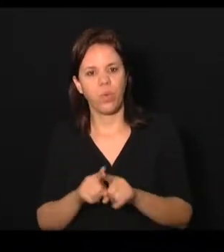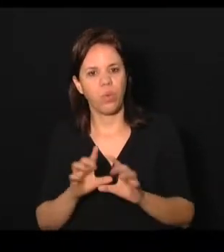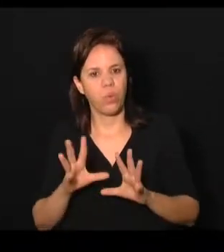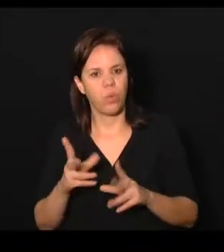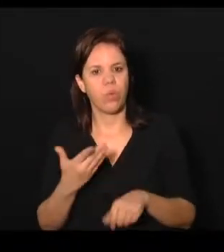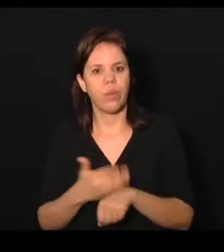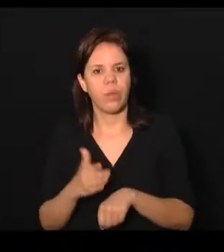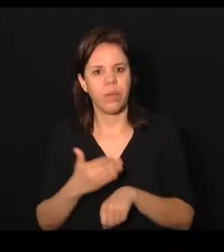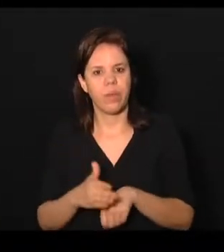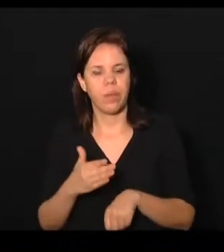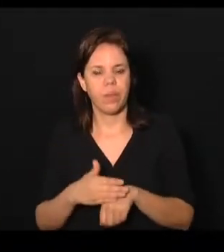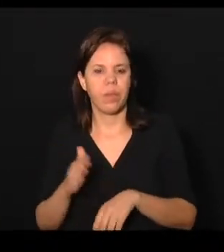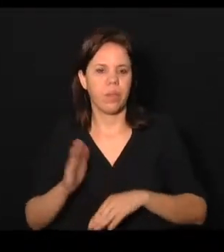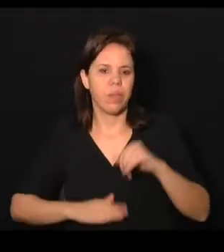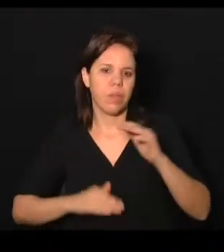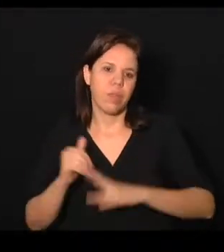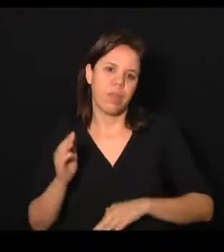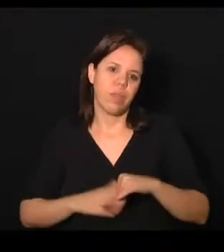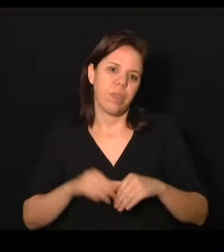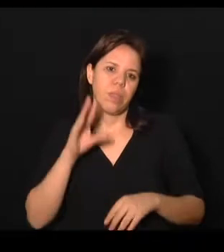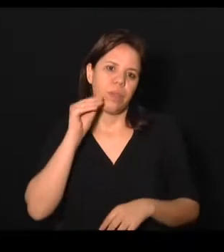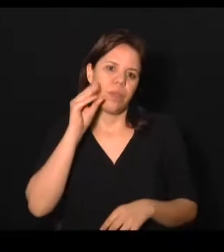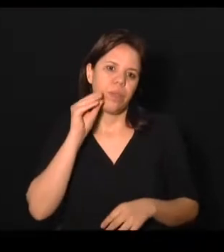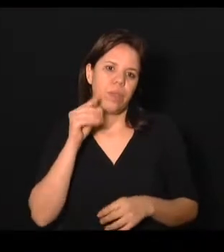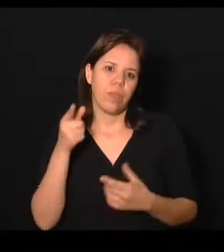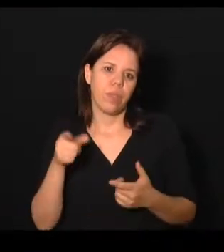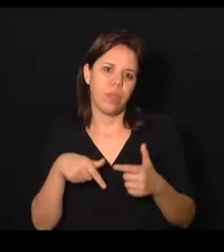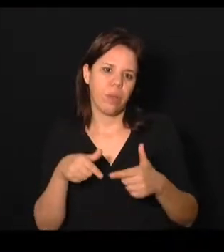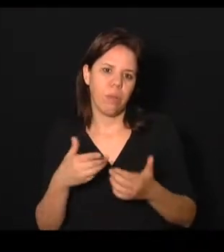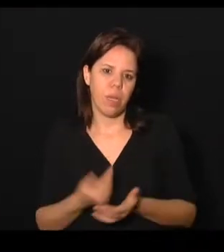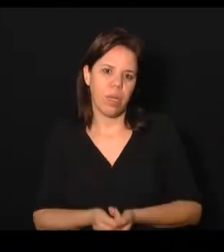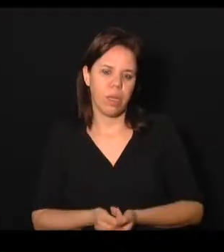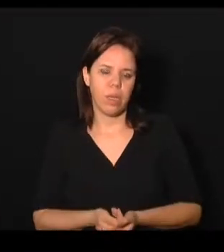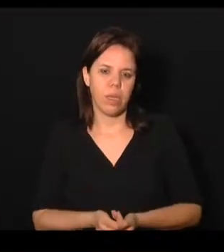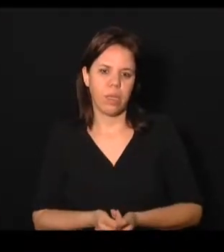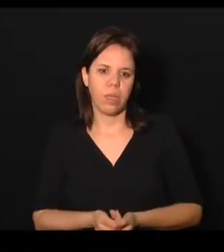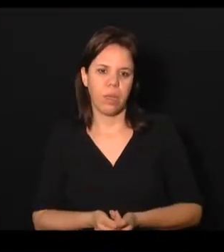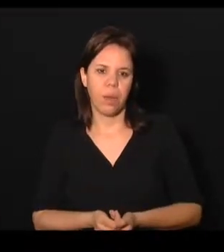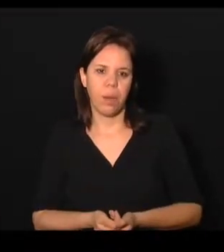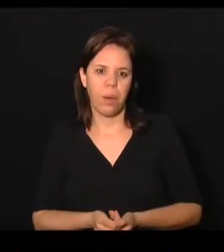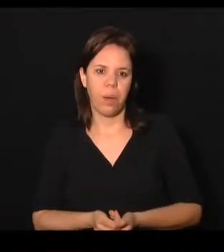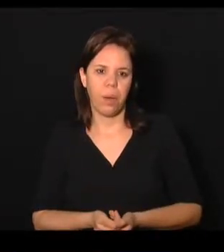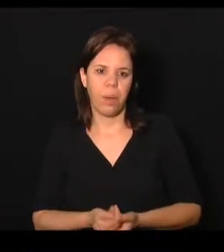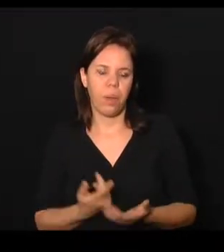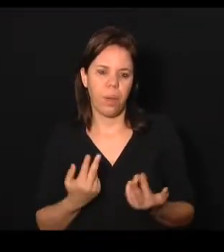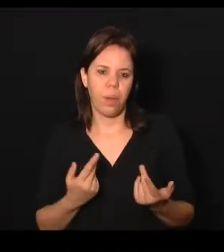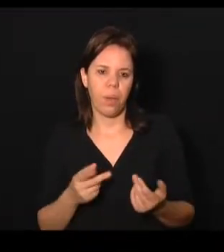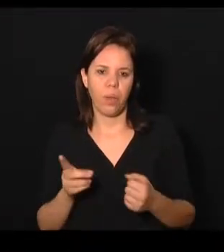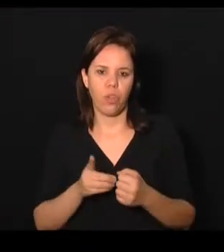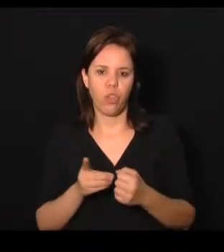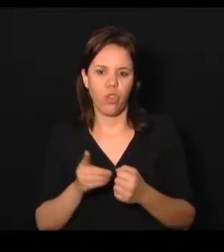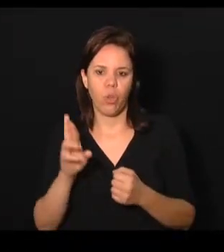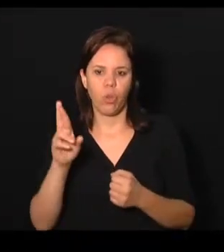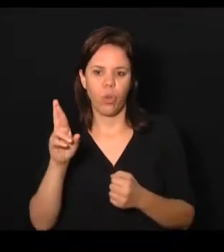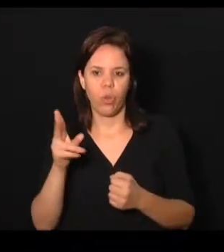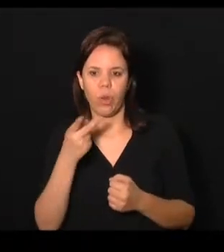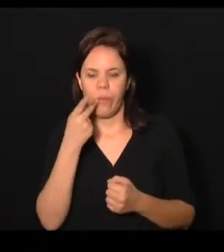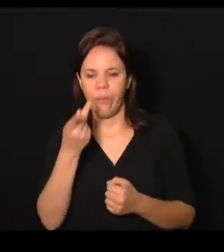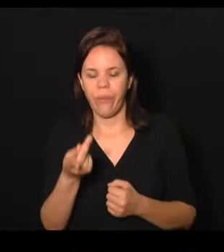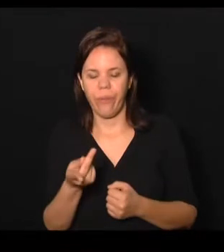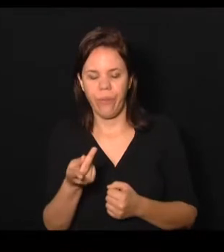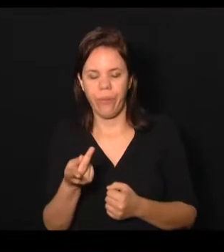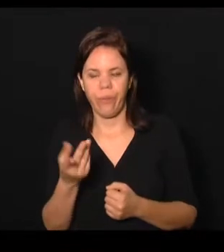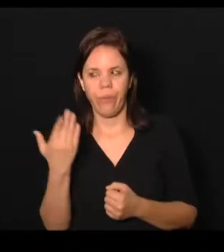treinamento com os profissionais, funcionários que ali trabalham. Como a própria doutora mencionou, né? Não